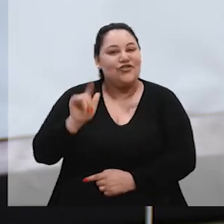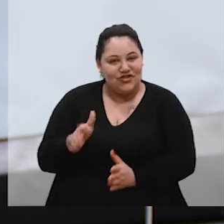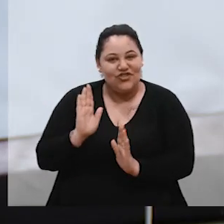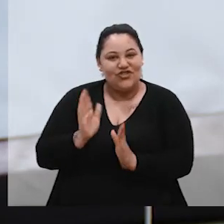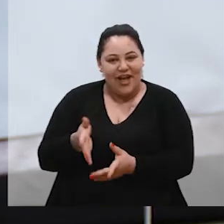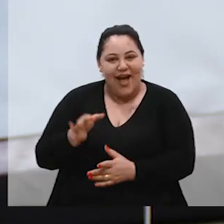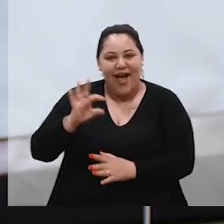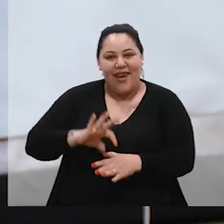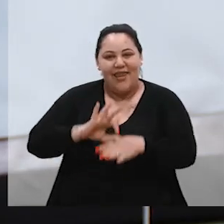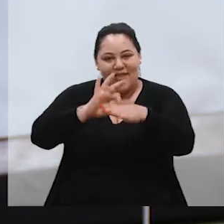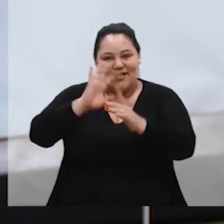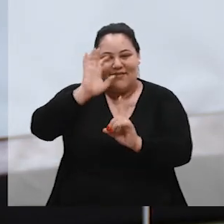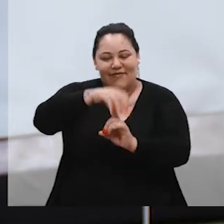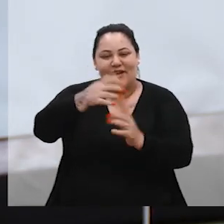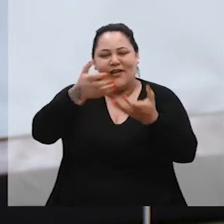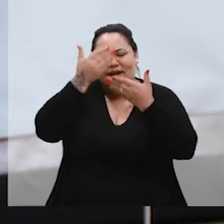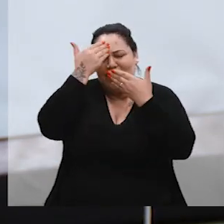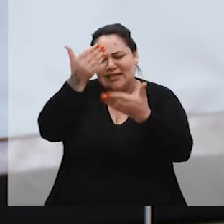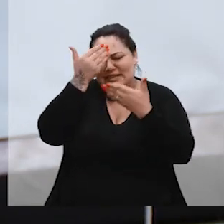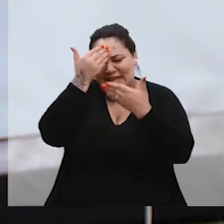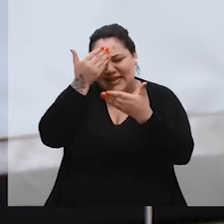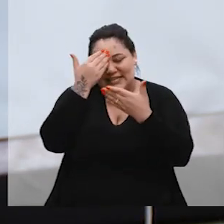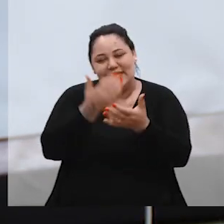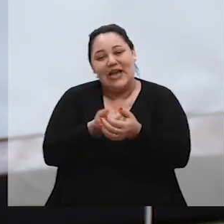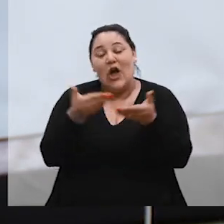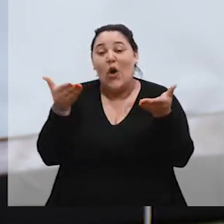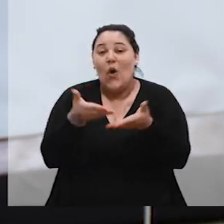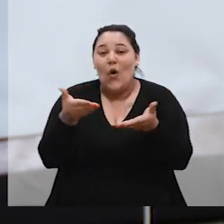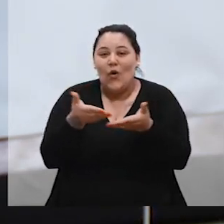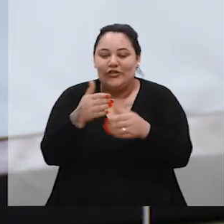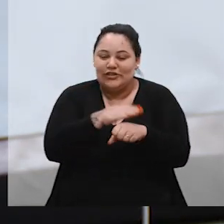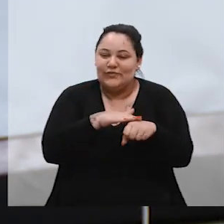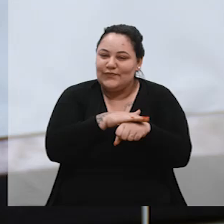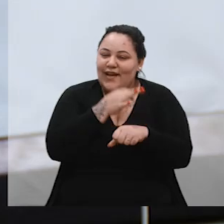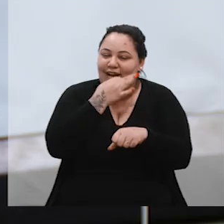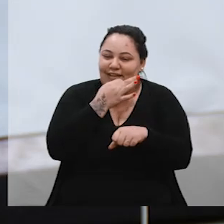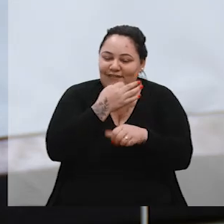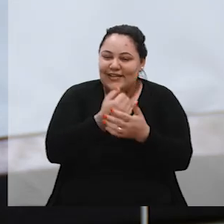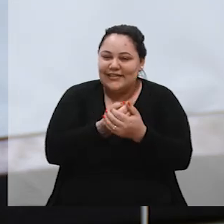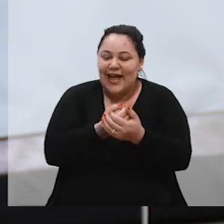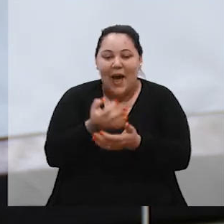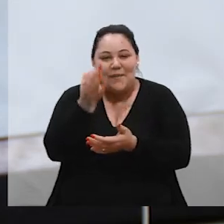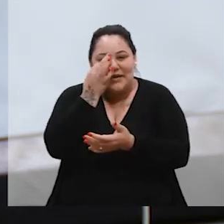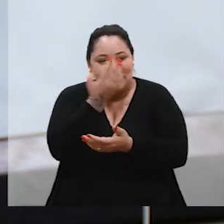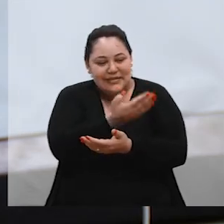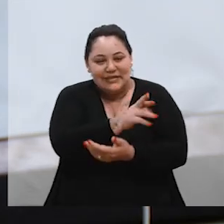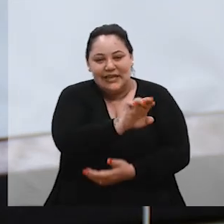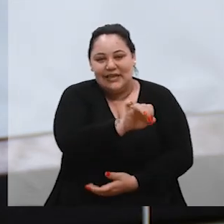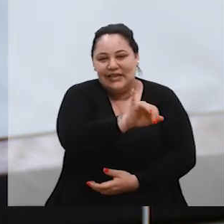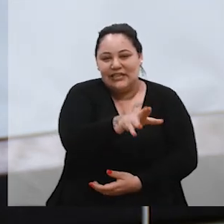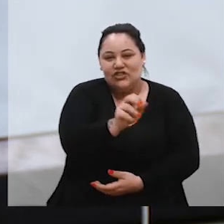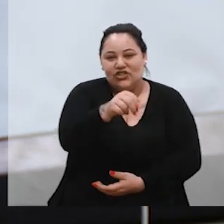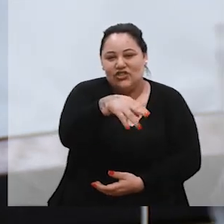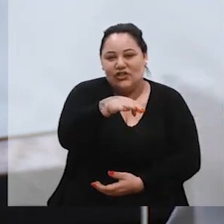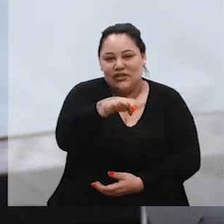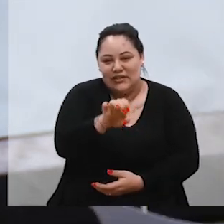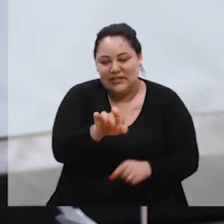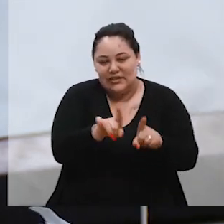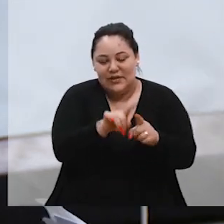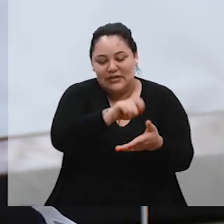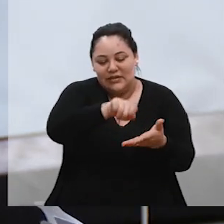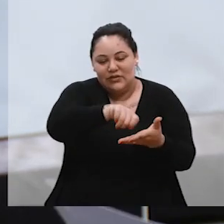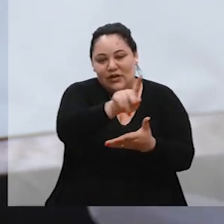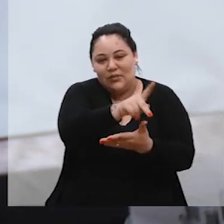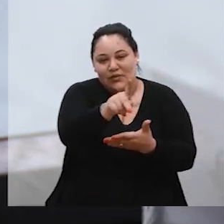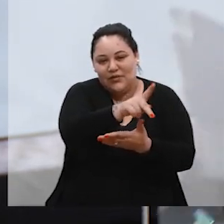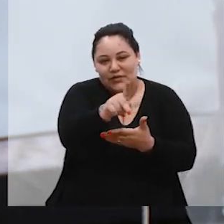muito agradecer, então, no episódio de hoje do Caxias Conversa, a presença da Rejane Romani Reck, escritora, professora e patrona